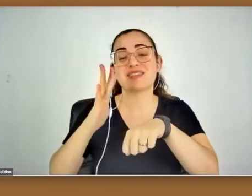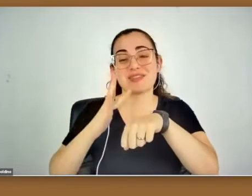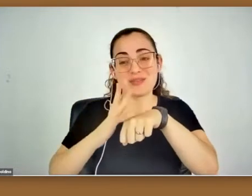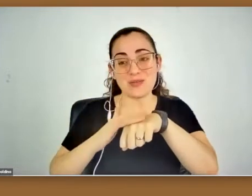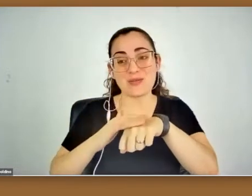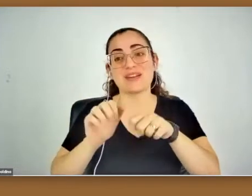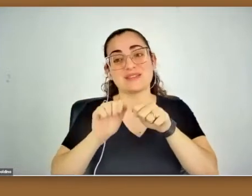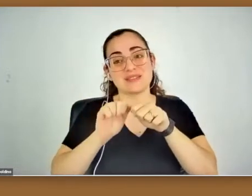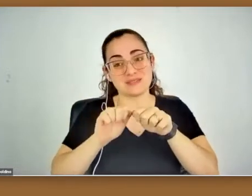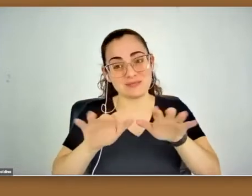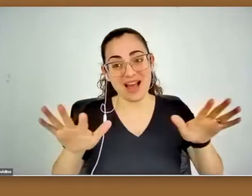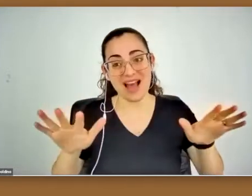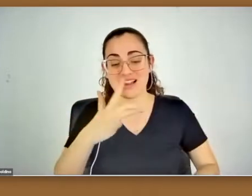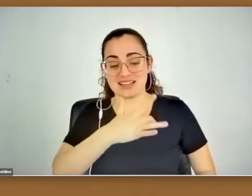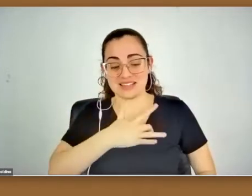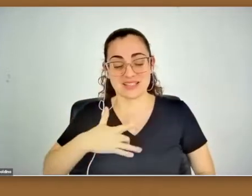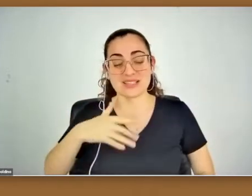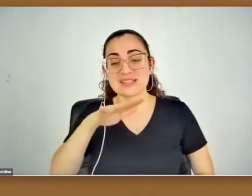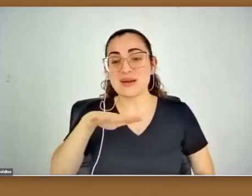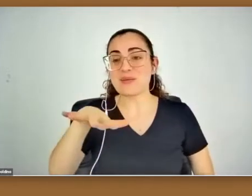impacto na saúde dos humanos.